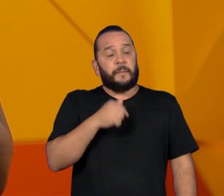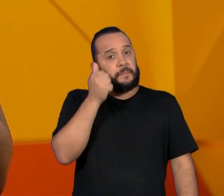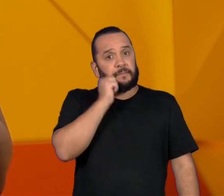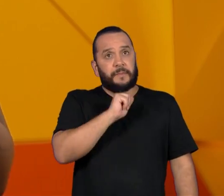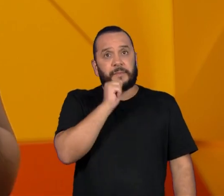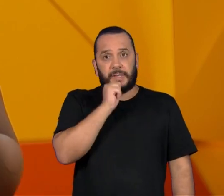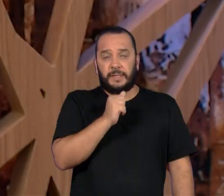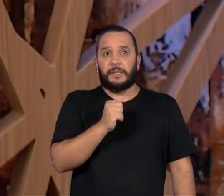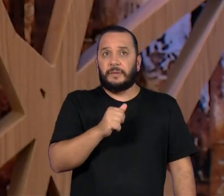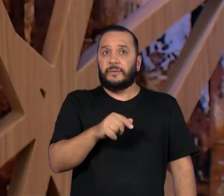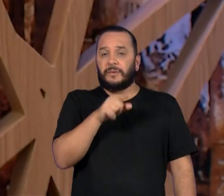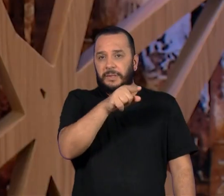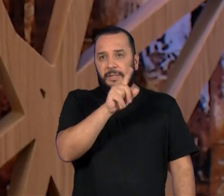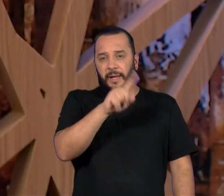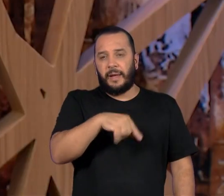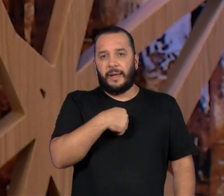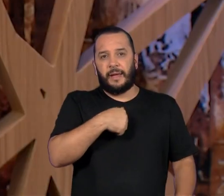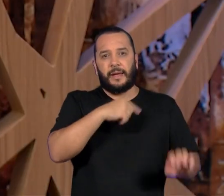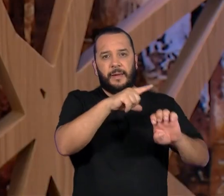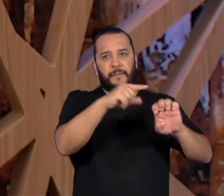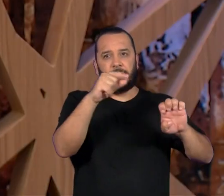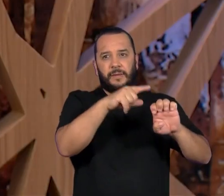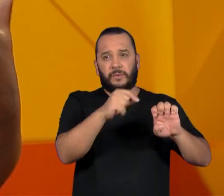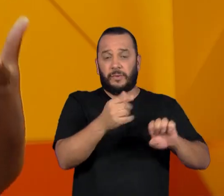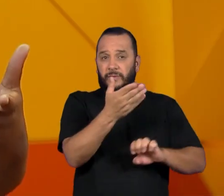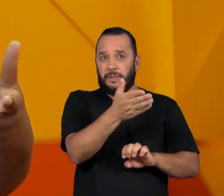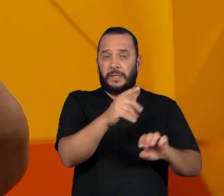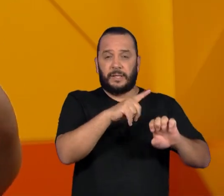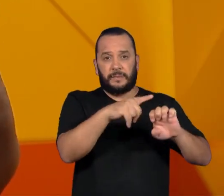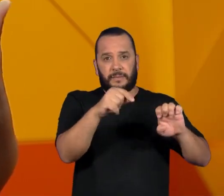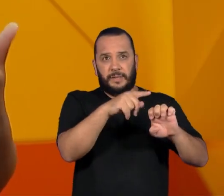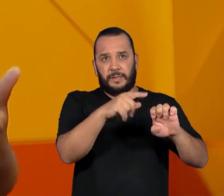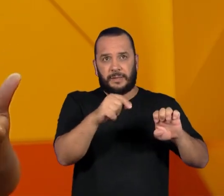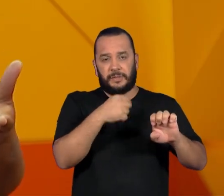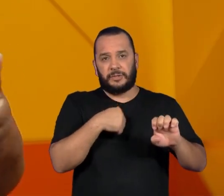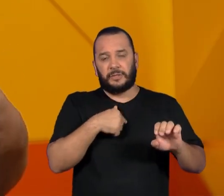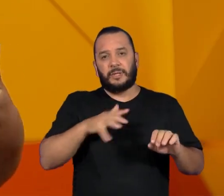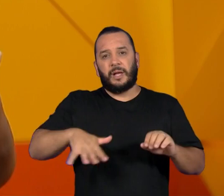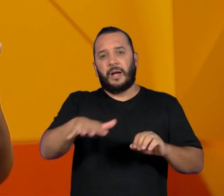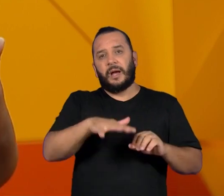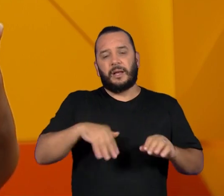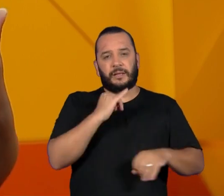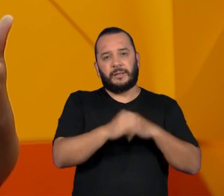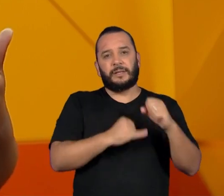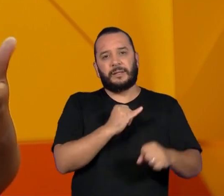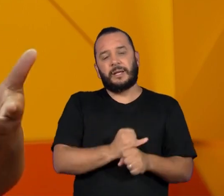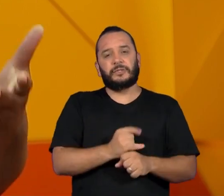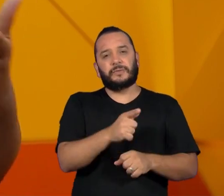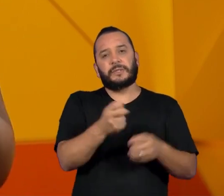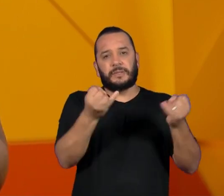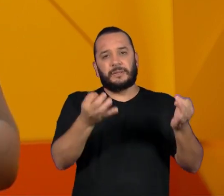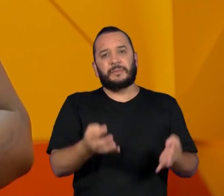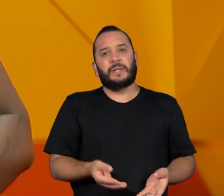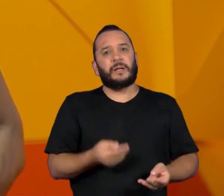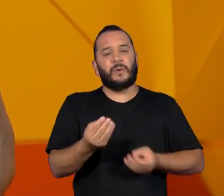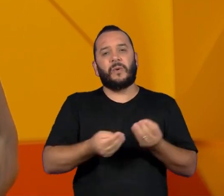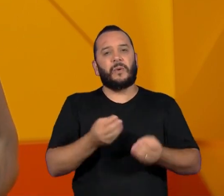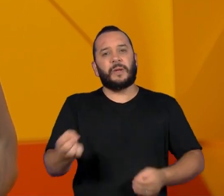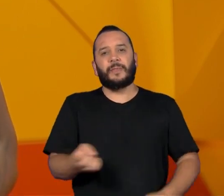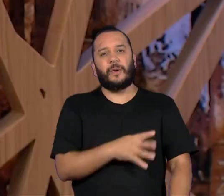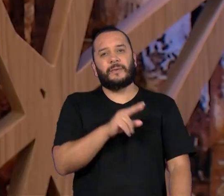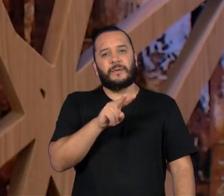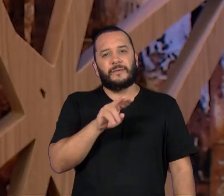tornou uma empreendedora. E você empreende nesse mundo da internet. Eu quero muito que você fale dessa nova